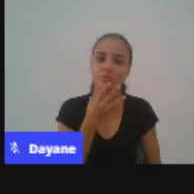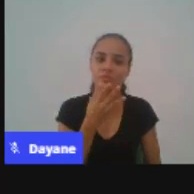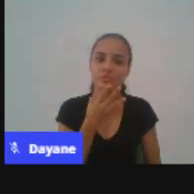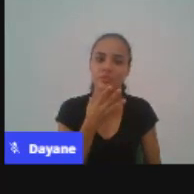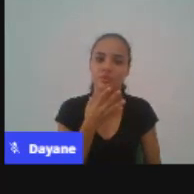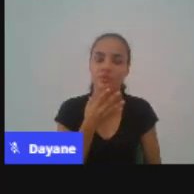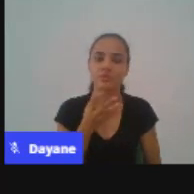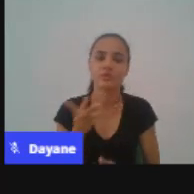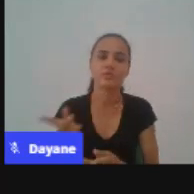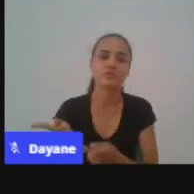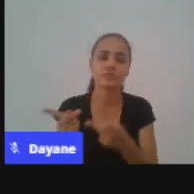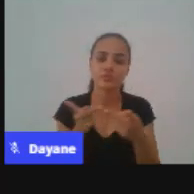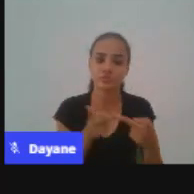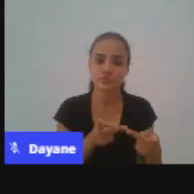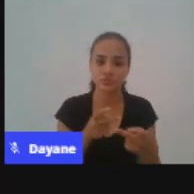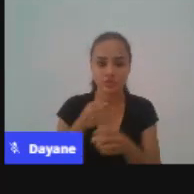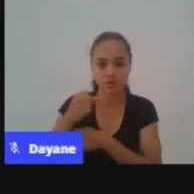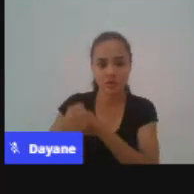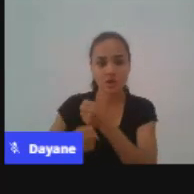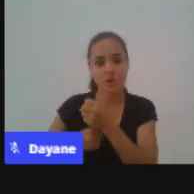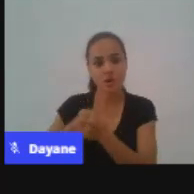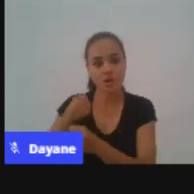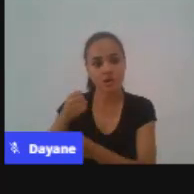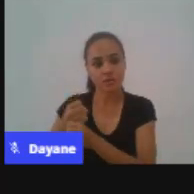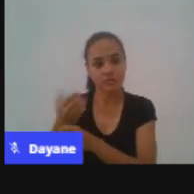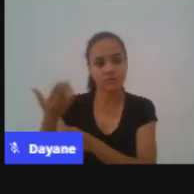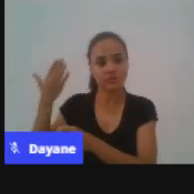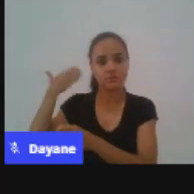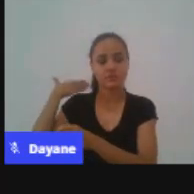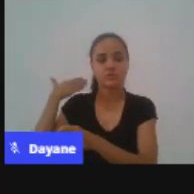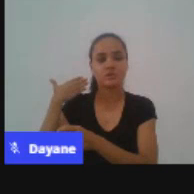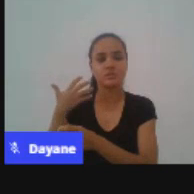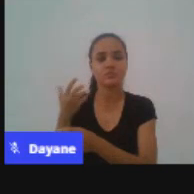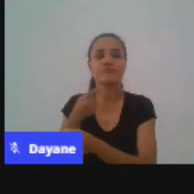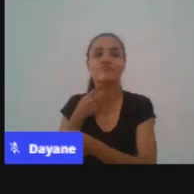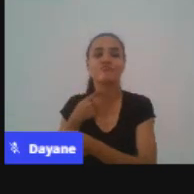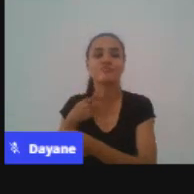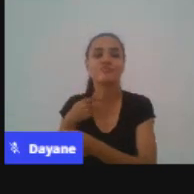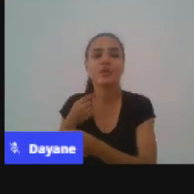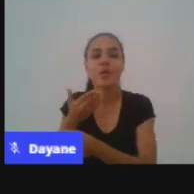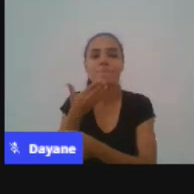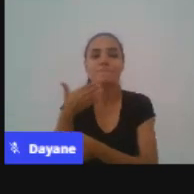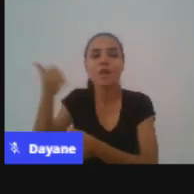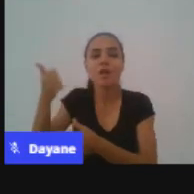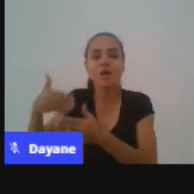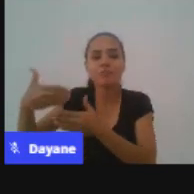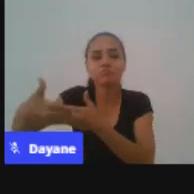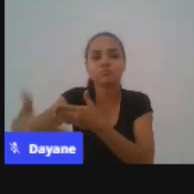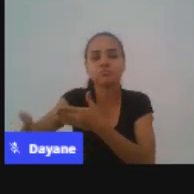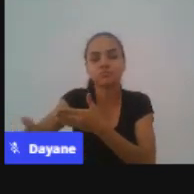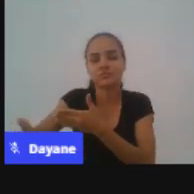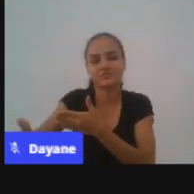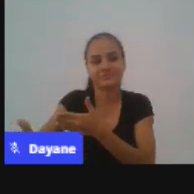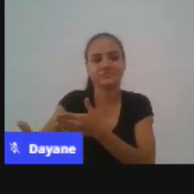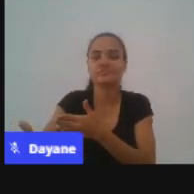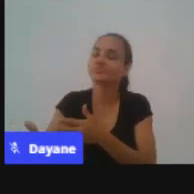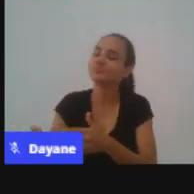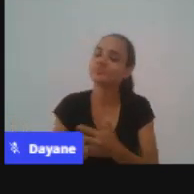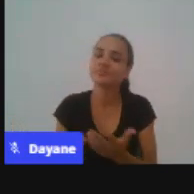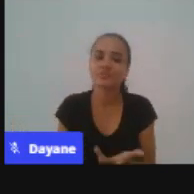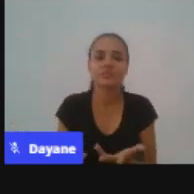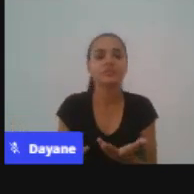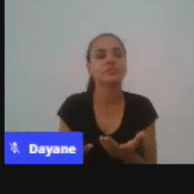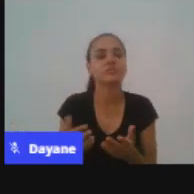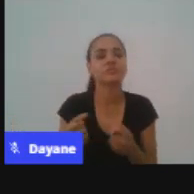melhor do que o ano passado, no sentido da nossa construção, né? E nós vamos falar, então, um pouco das atividades que nós temos que desenvolver esse